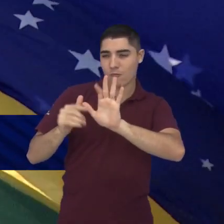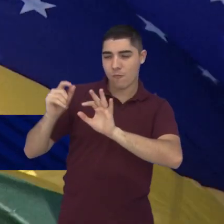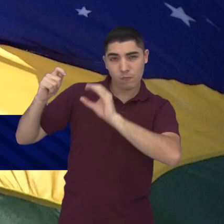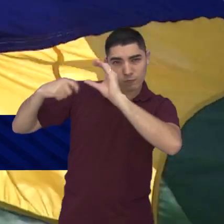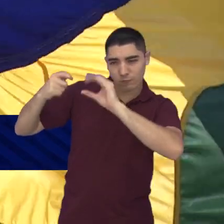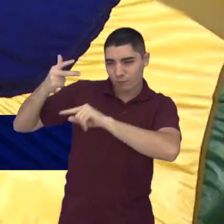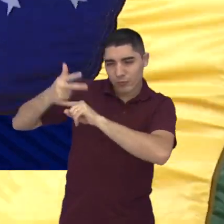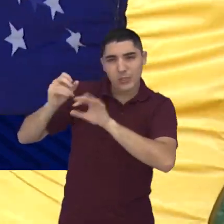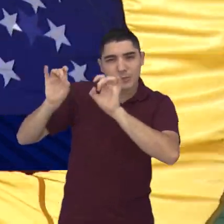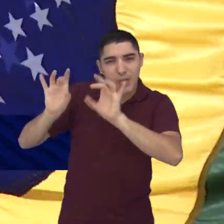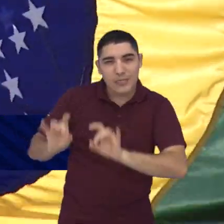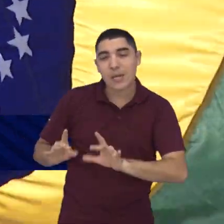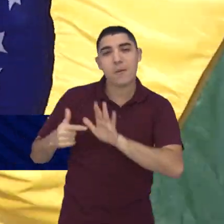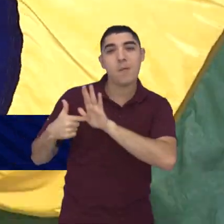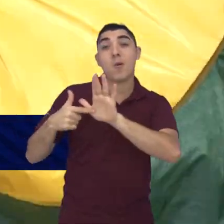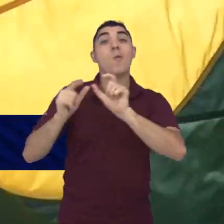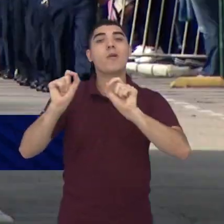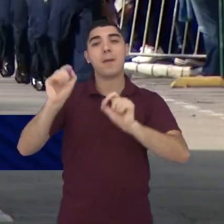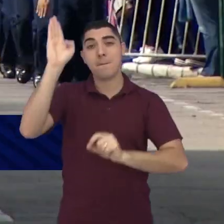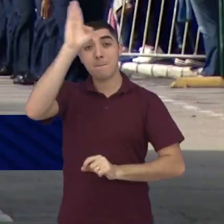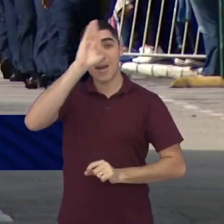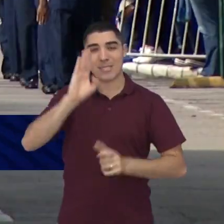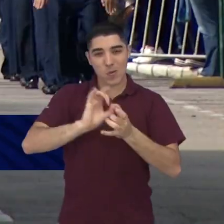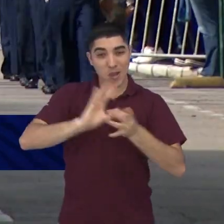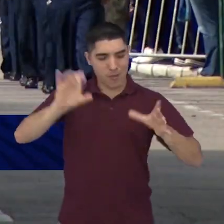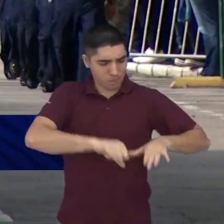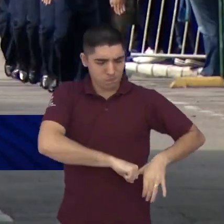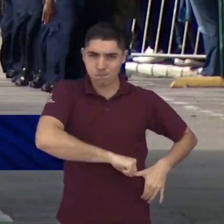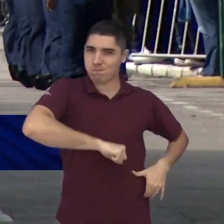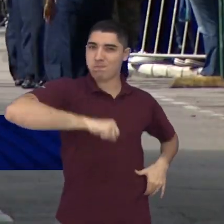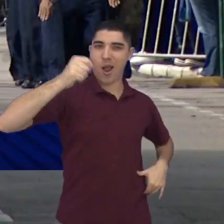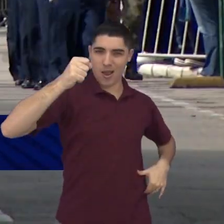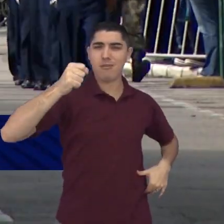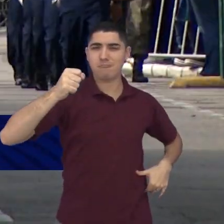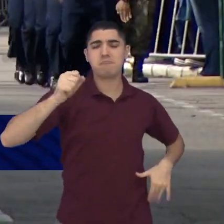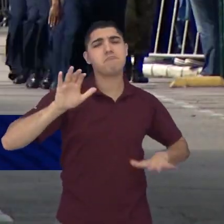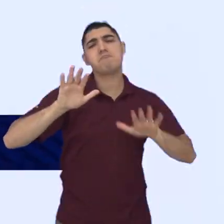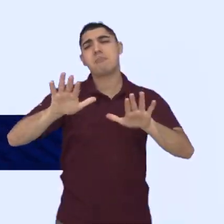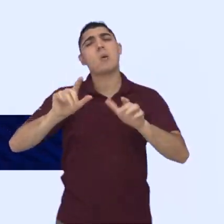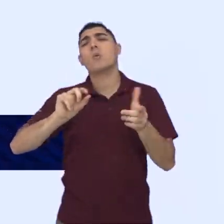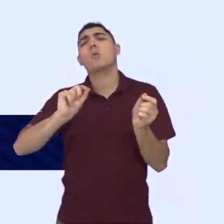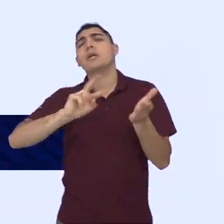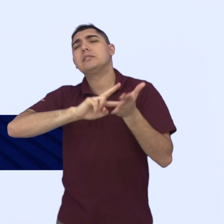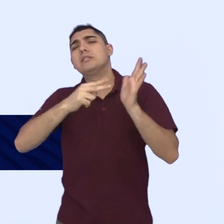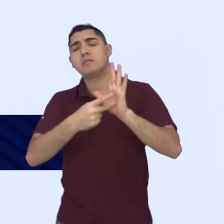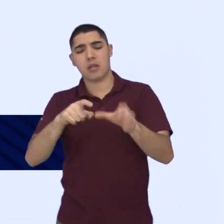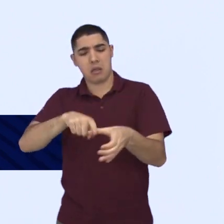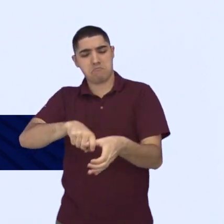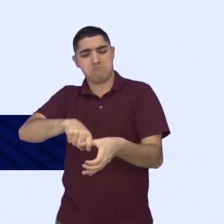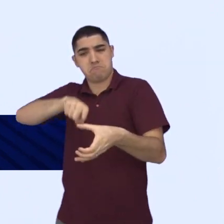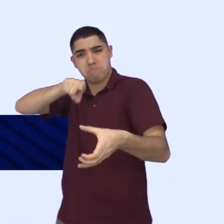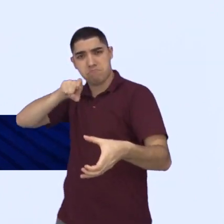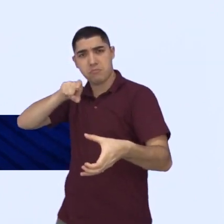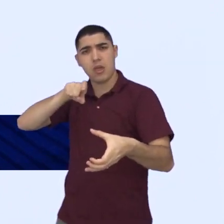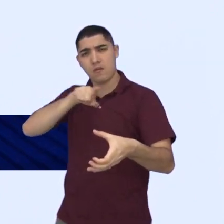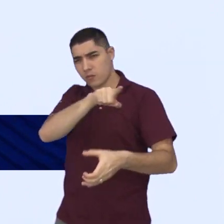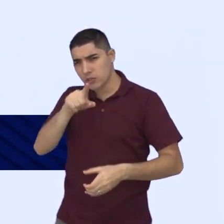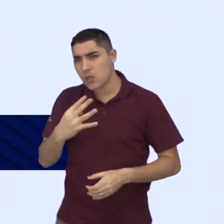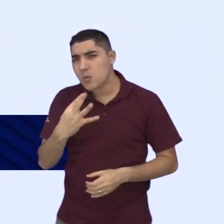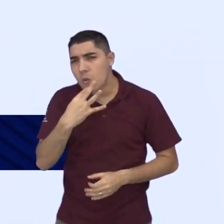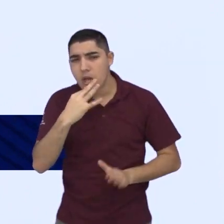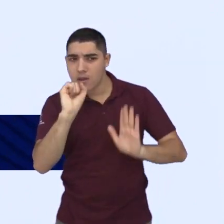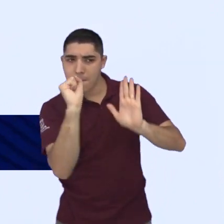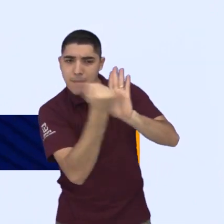série especial de reportagens para falar sobre a independência do Brasil. O que será que significa ser independente? Conhece os